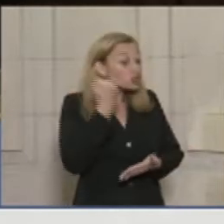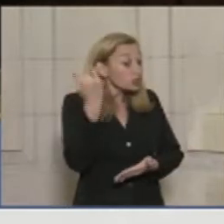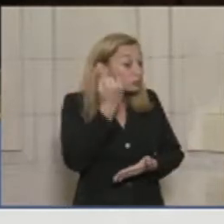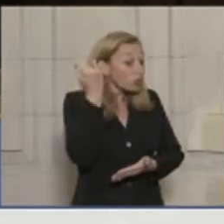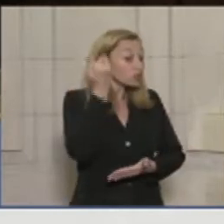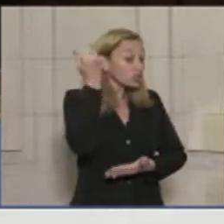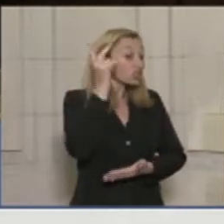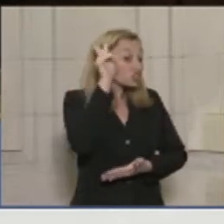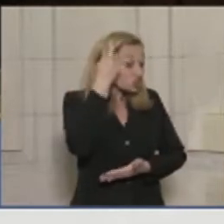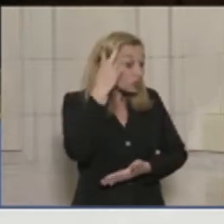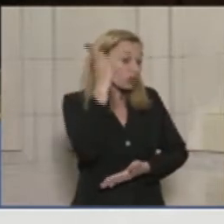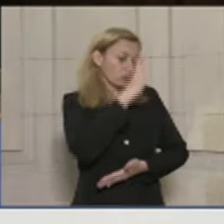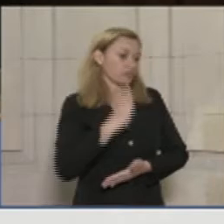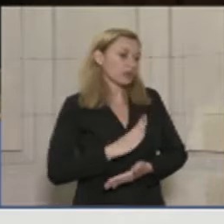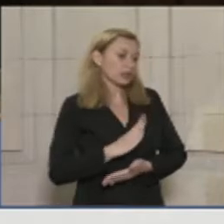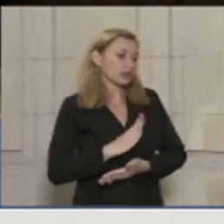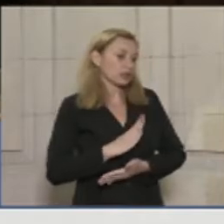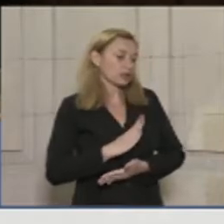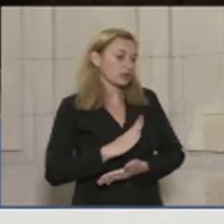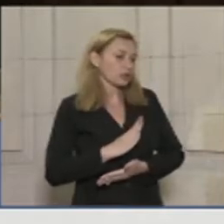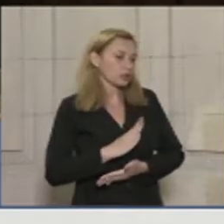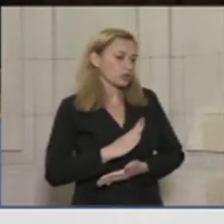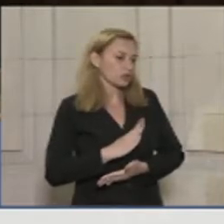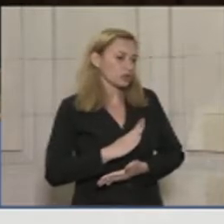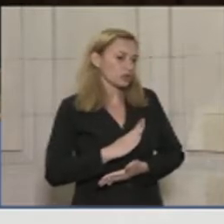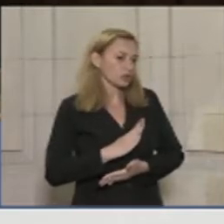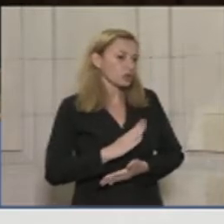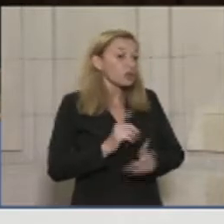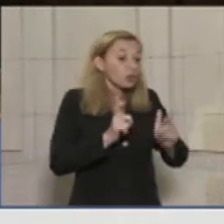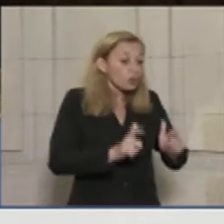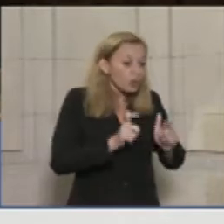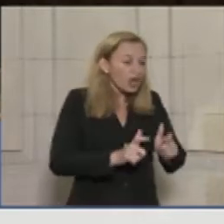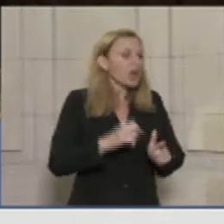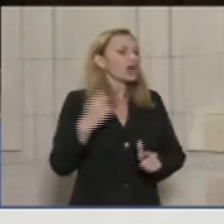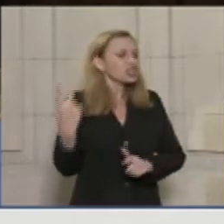da educação brasileira. Um auditório histórico,